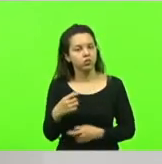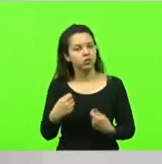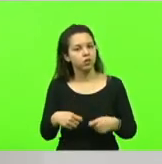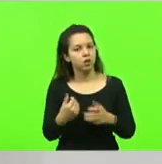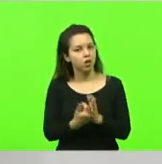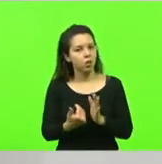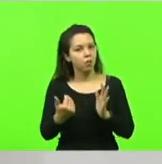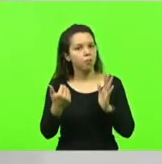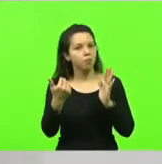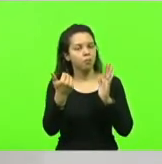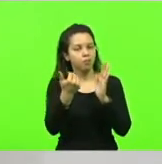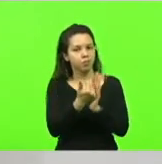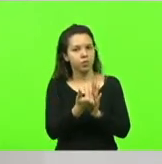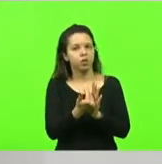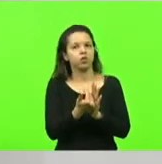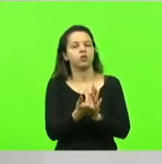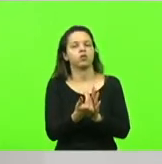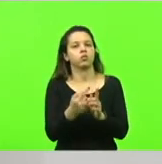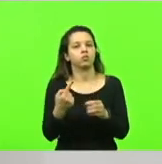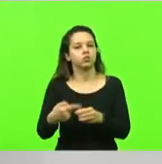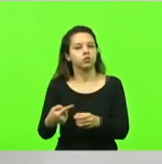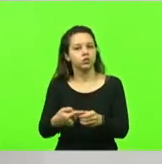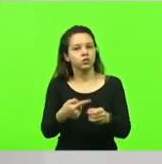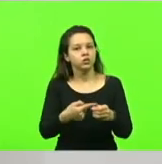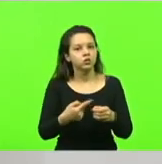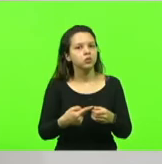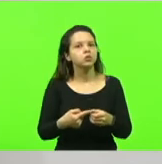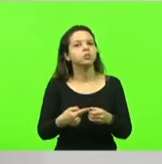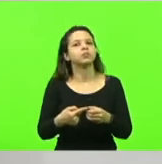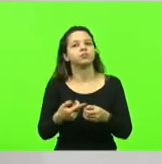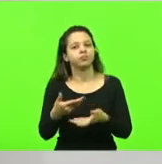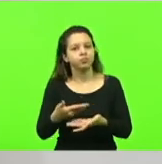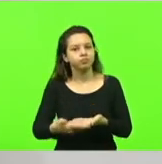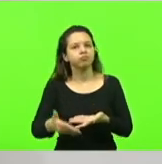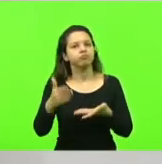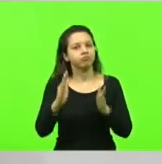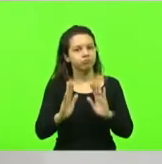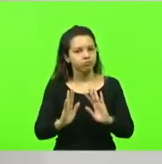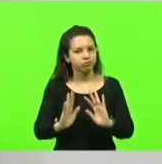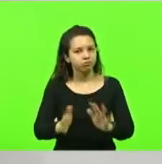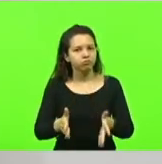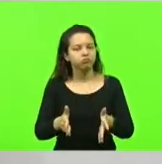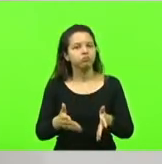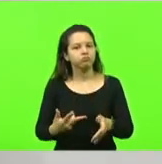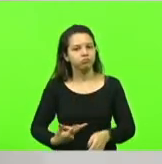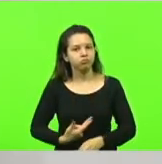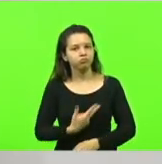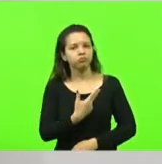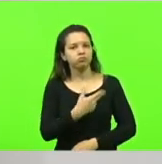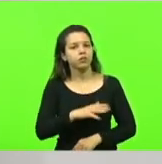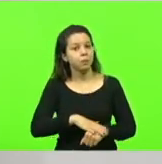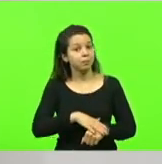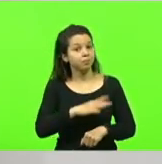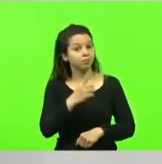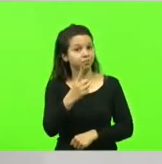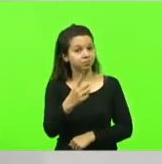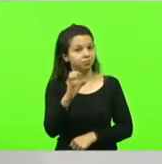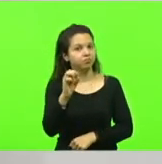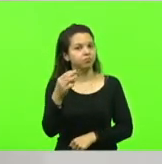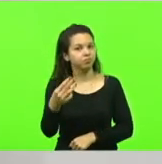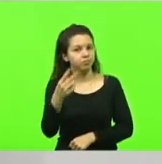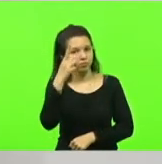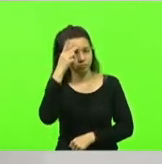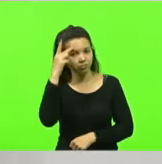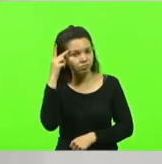os municípios que já começaram a realizar esses procedimentos. São mais de 103 mil catarinenses que